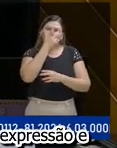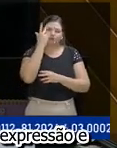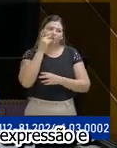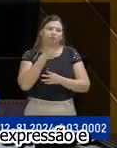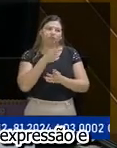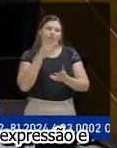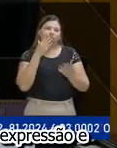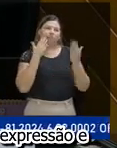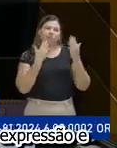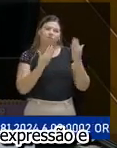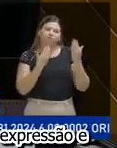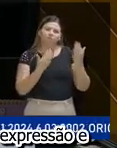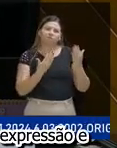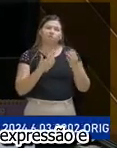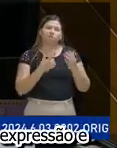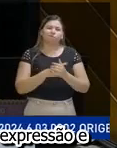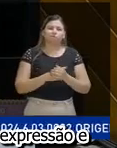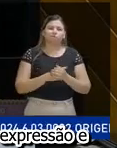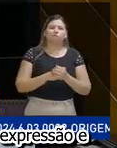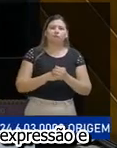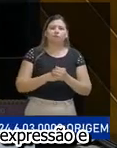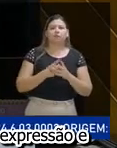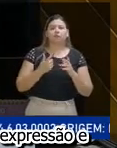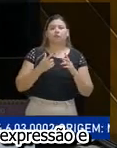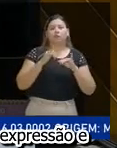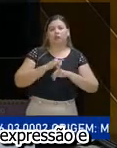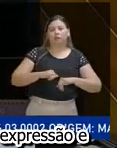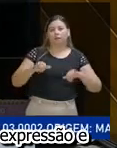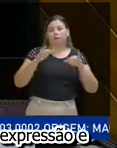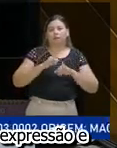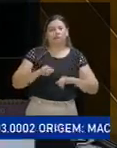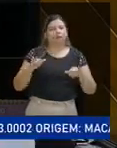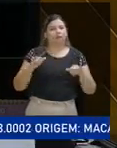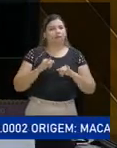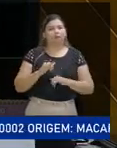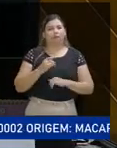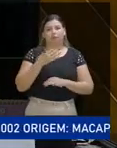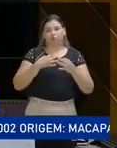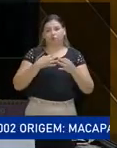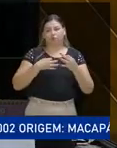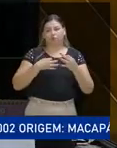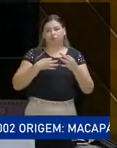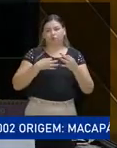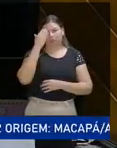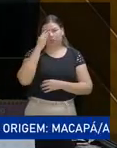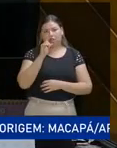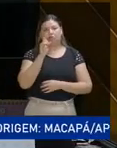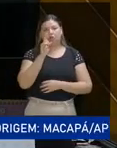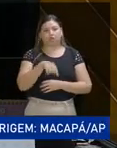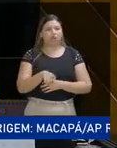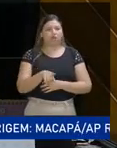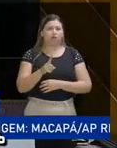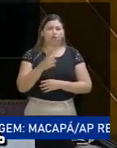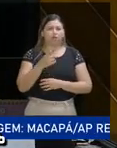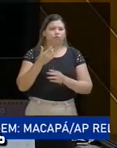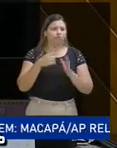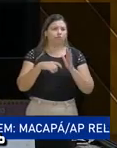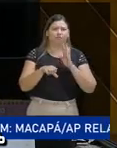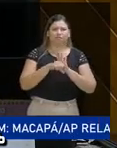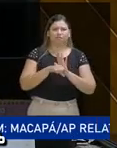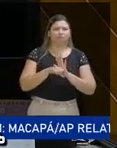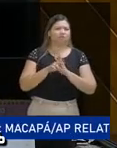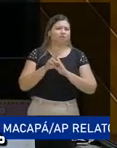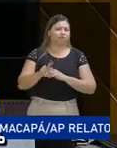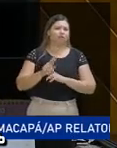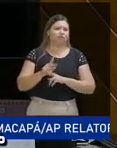que a propaganda não 00600-12-81.24. ultrapassava Origem os Macapá, limites da barra P, liberdade relator de juiz expressão Normande e Souza. crítica política, sendo, portanto, insuficiente